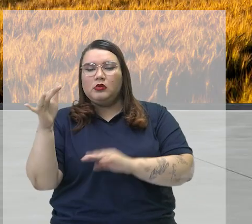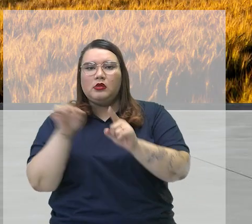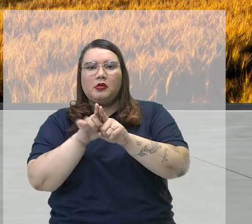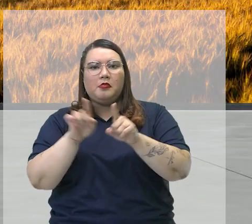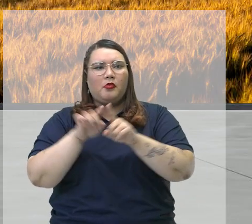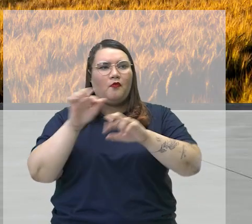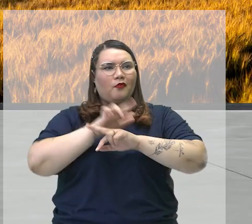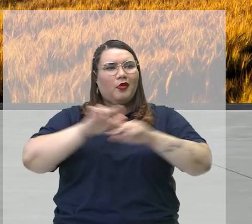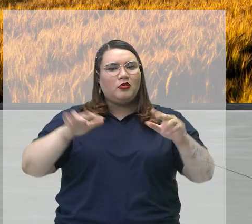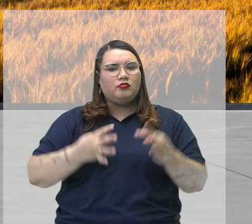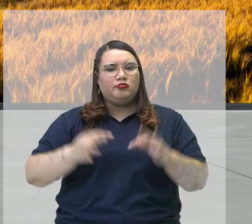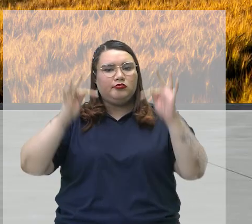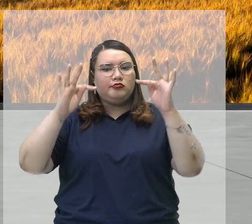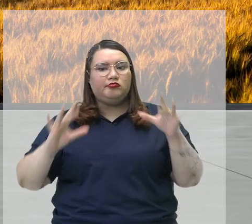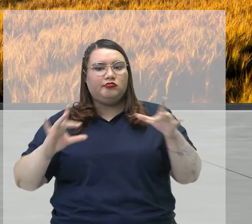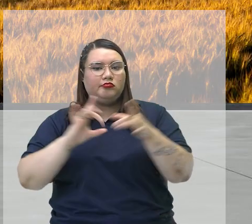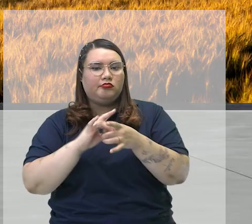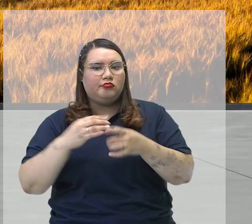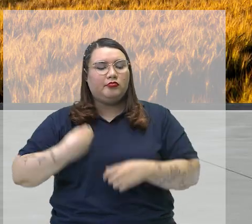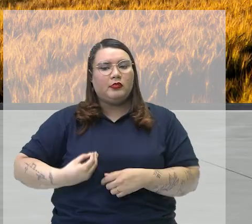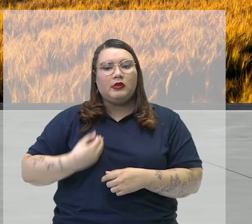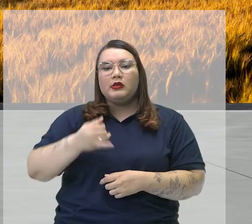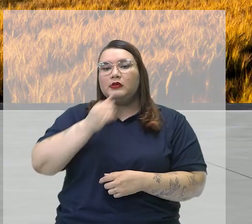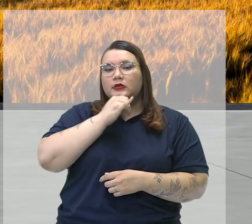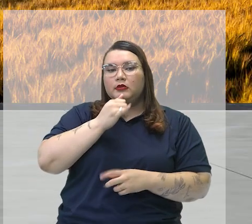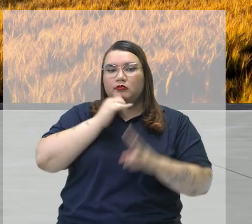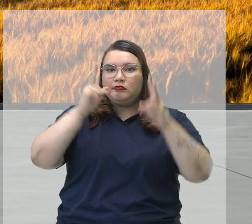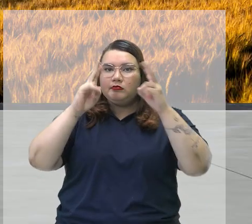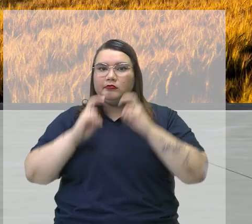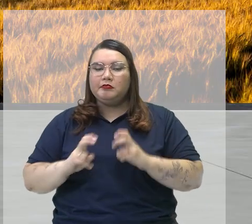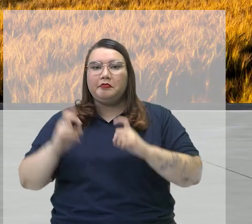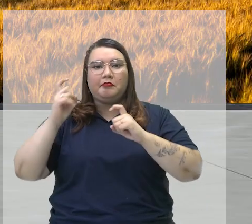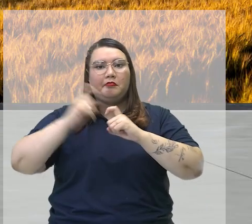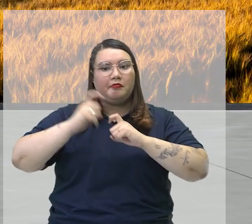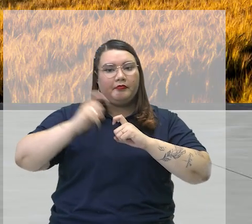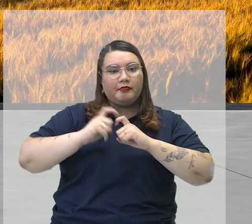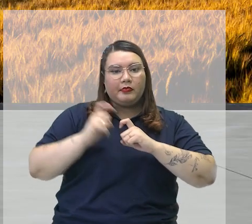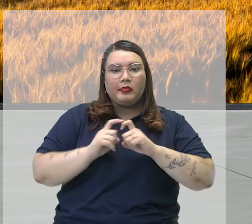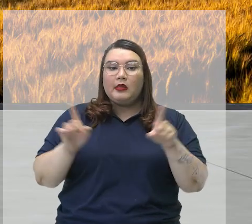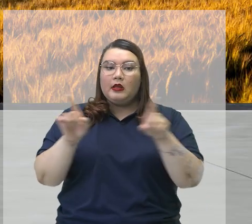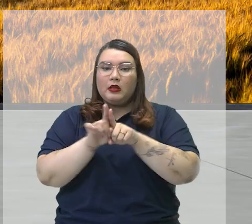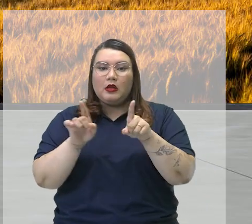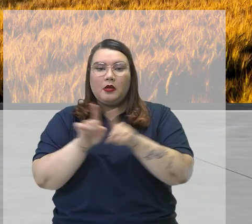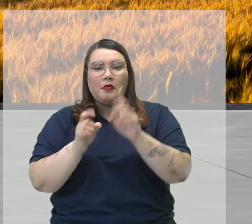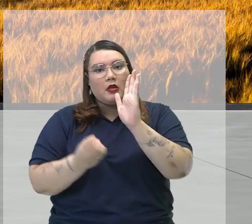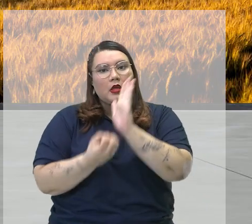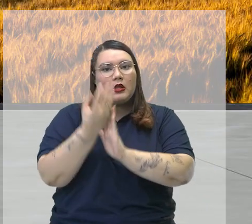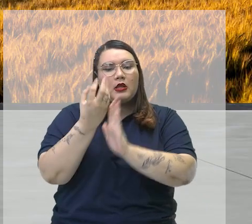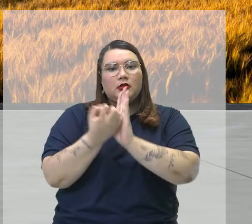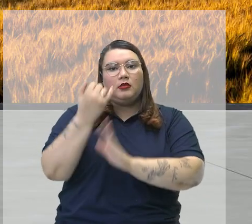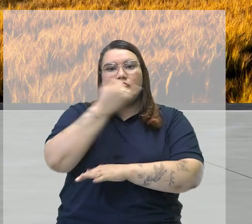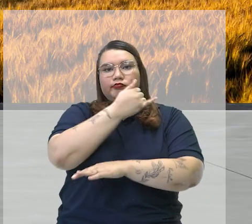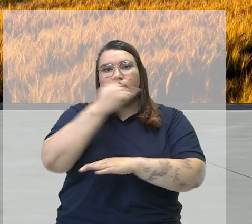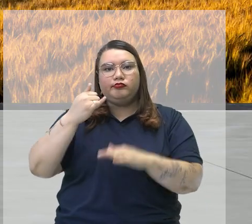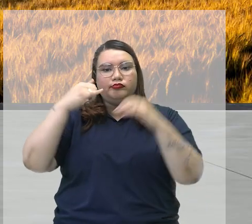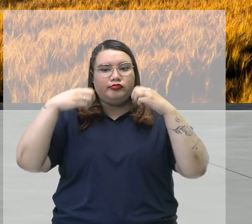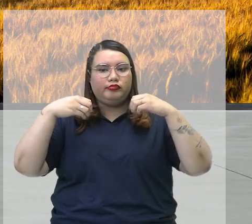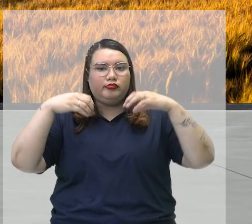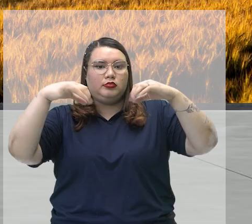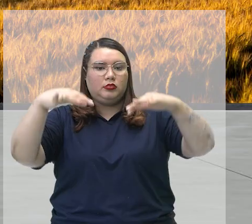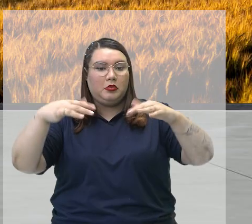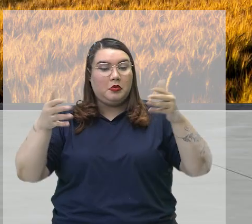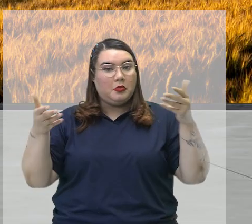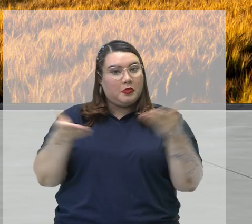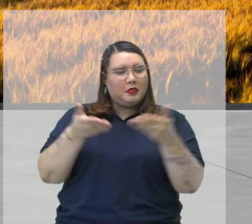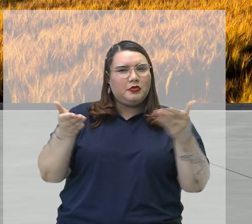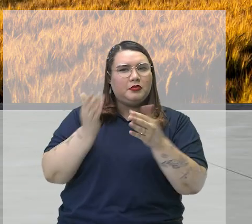dia a dia, como, por exemplo, exames médicos e até na geração de energia